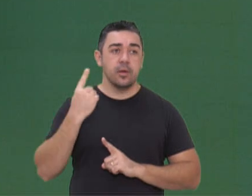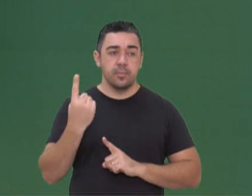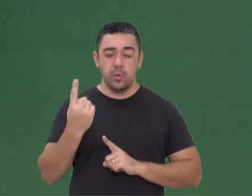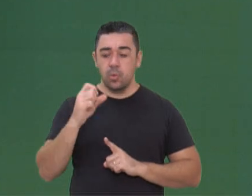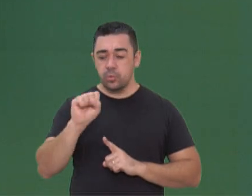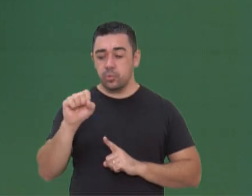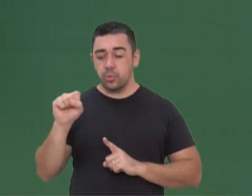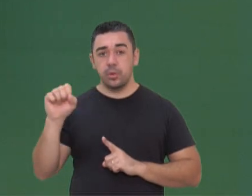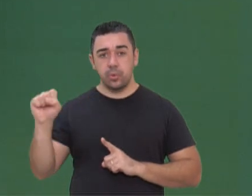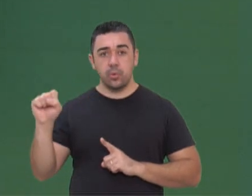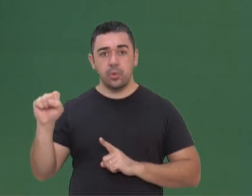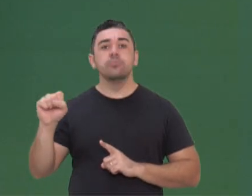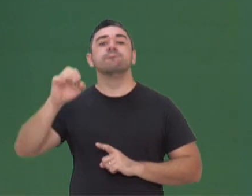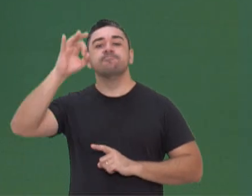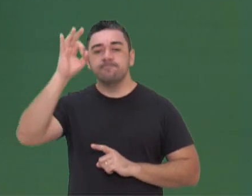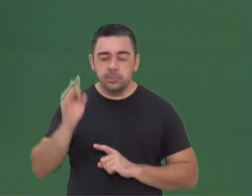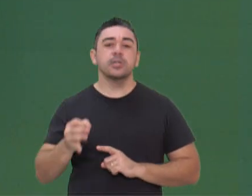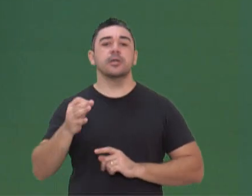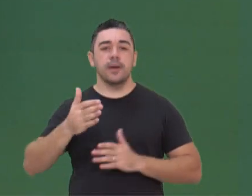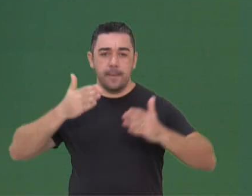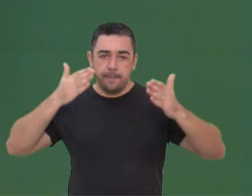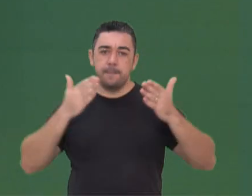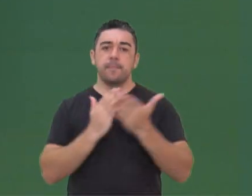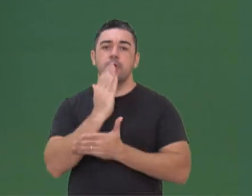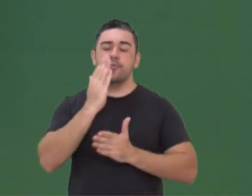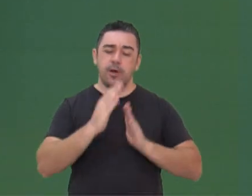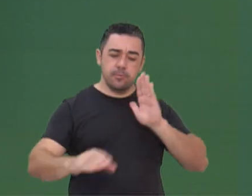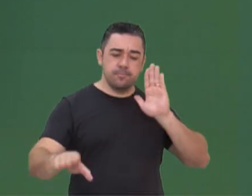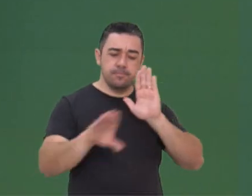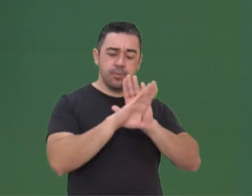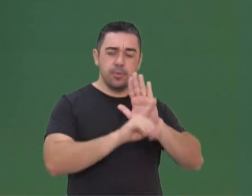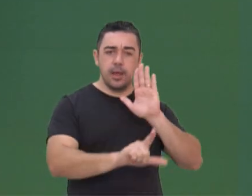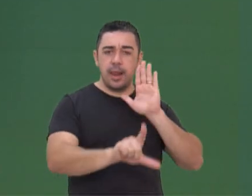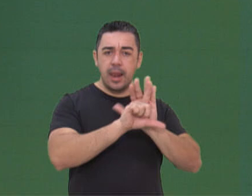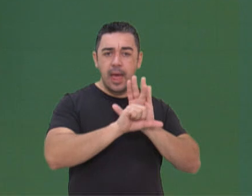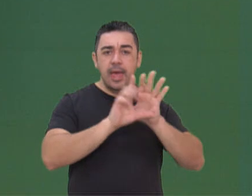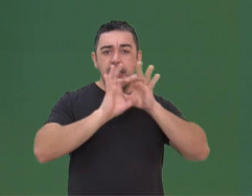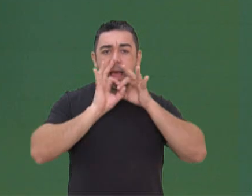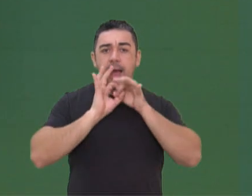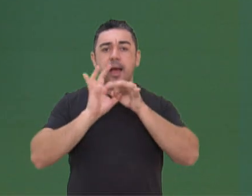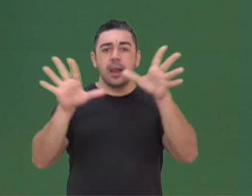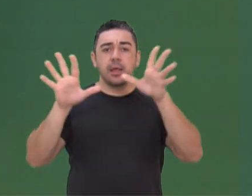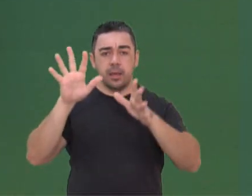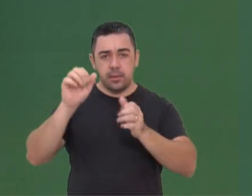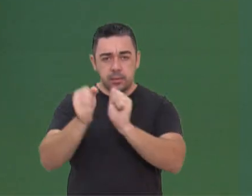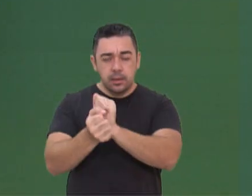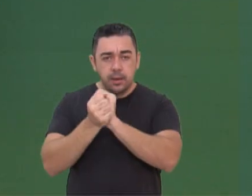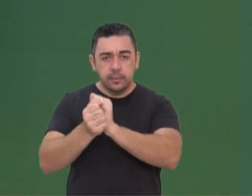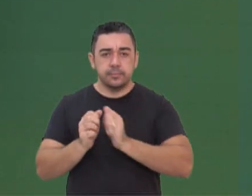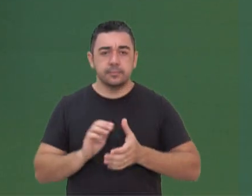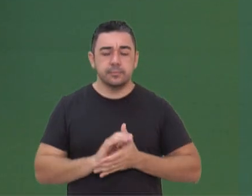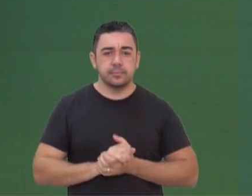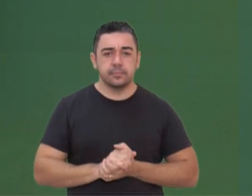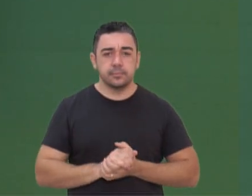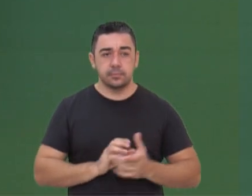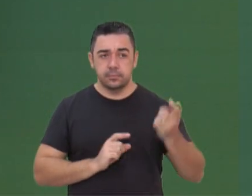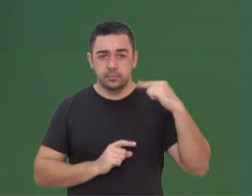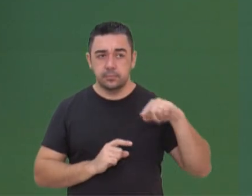sim, a data em que foi aprovada e sancionada a chamada Lei Áurea.